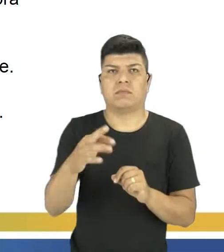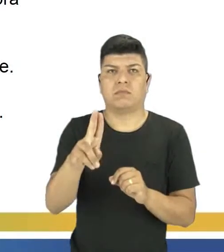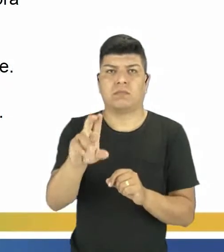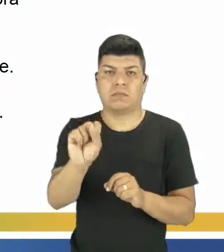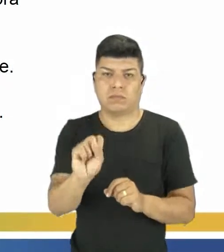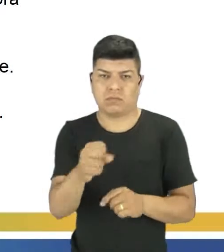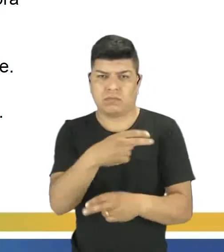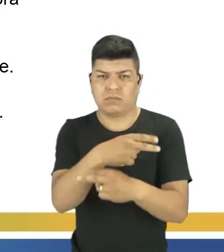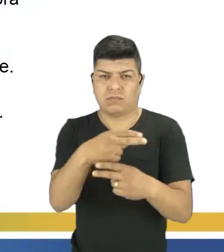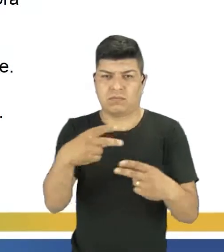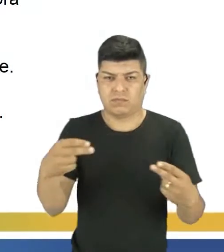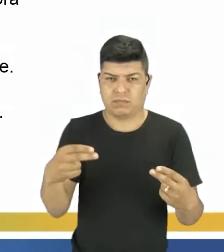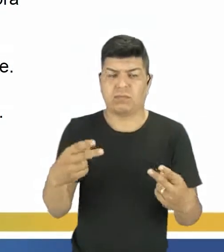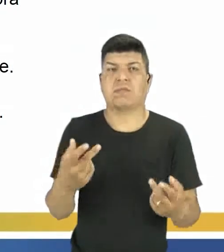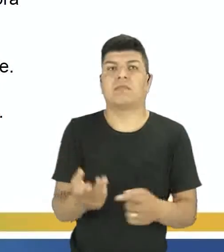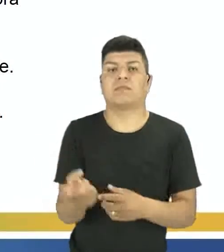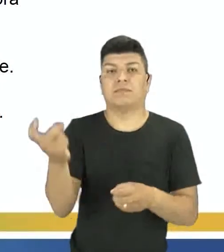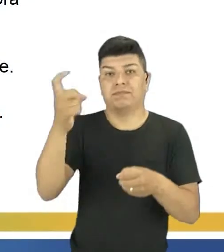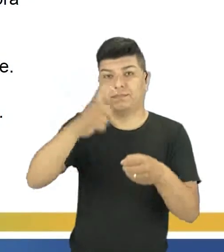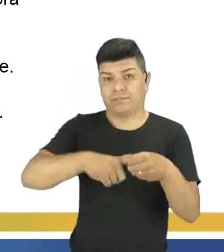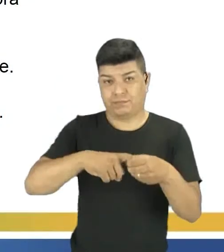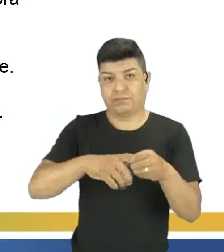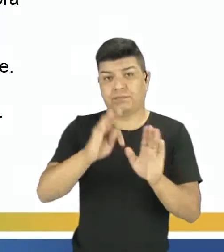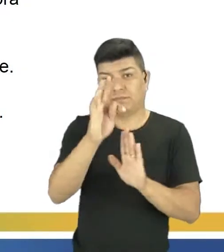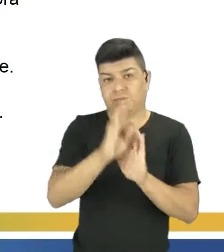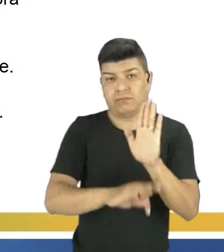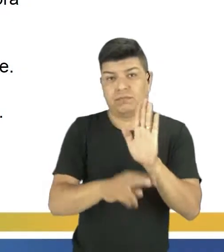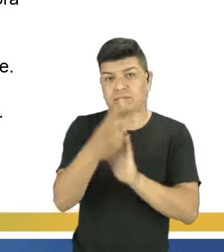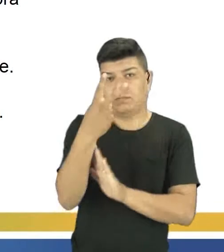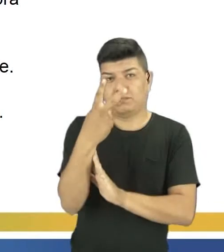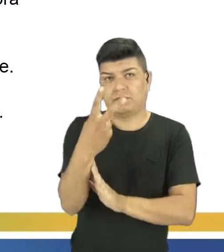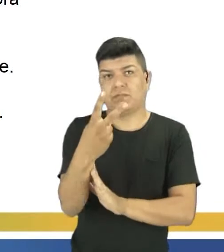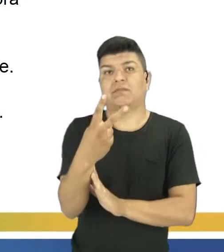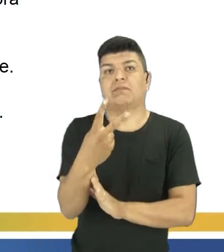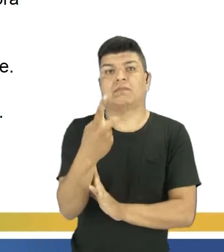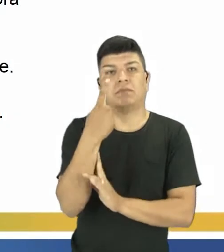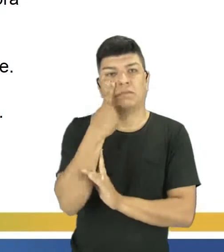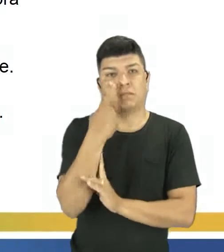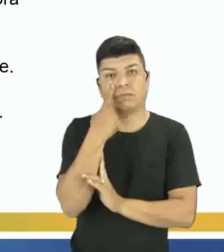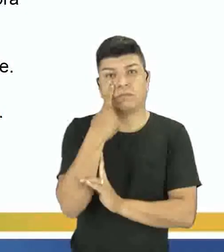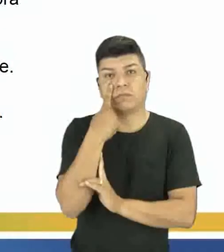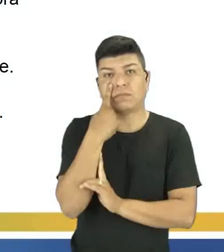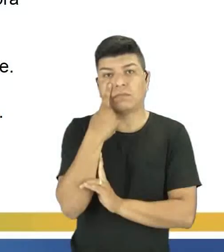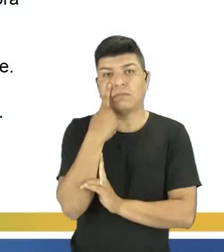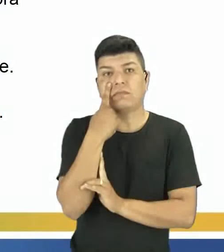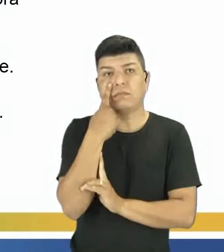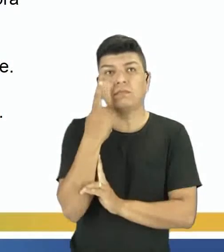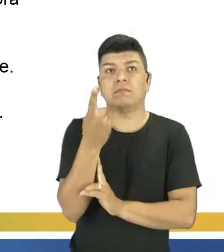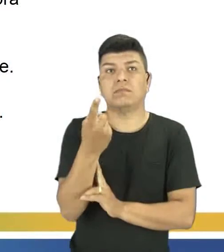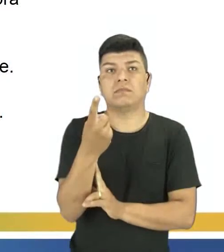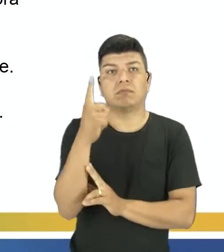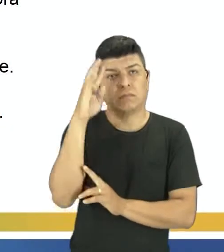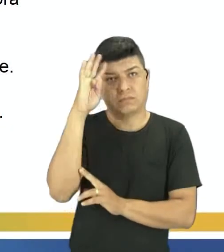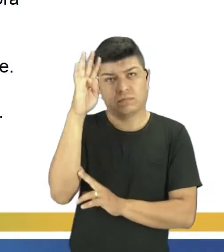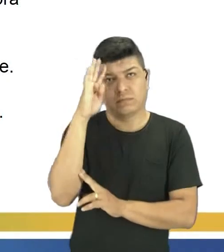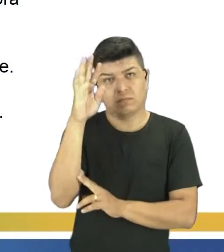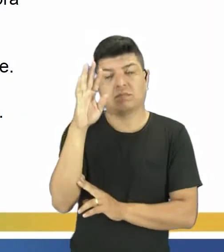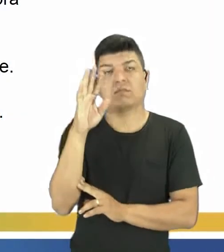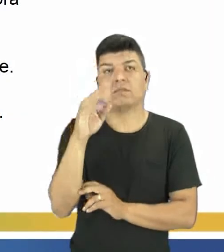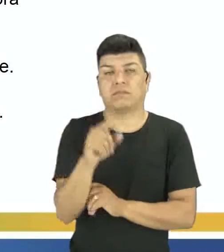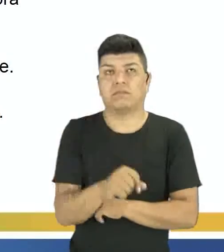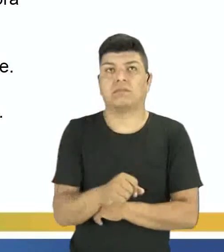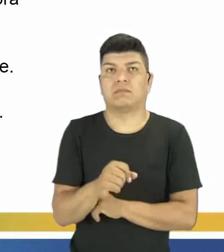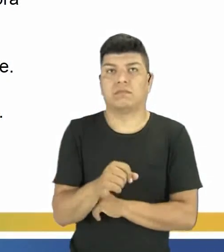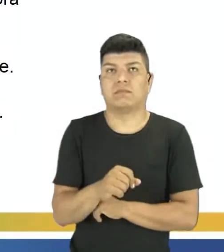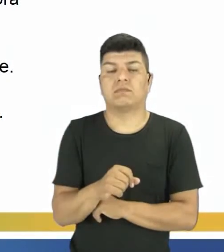objetos industrializados? Volta lá no texto 2, né, que você vai observar o que é que ele pensa sobre isso, certo? E